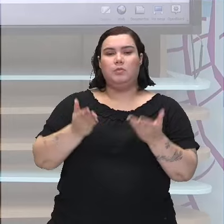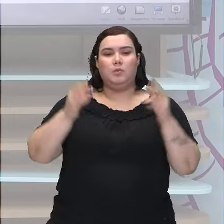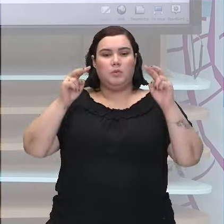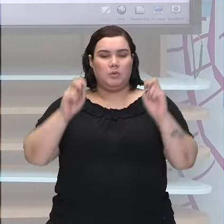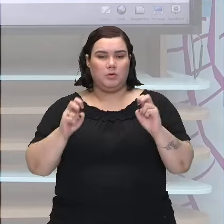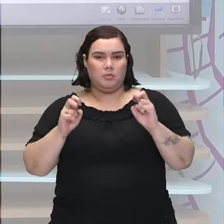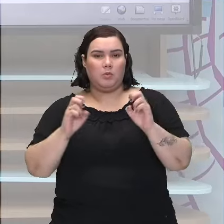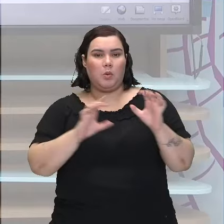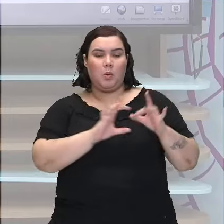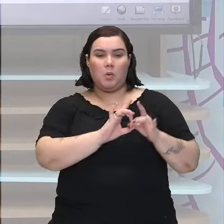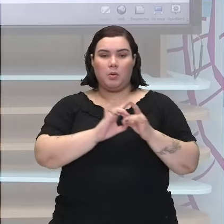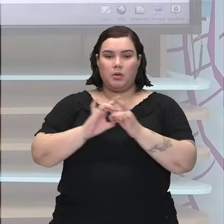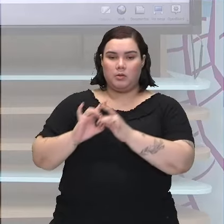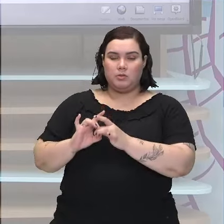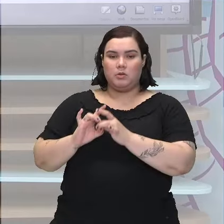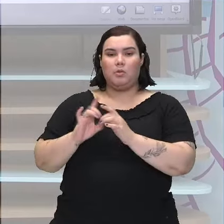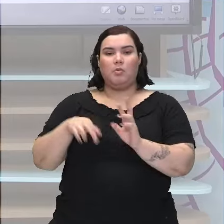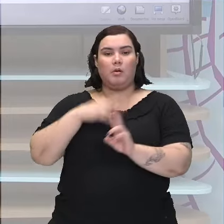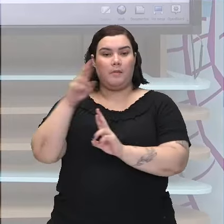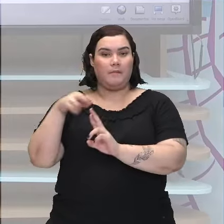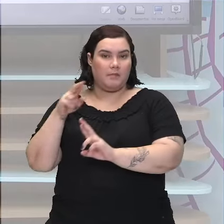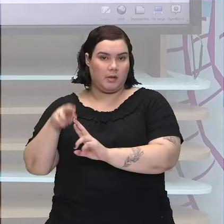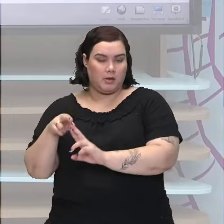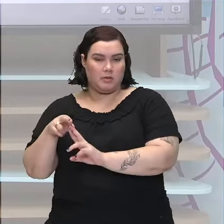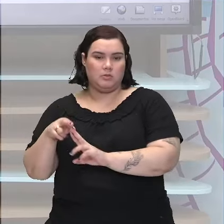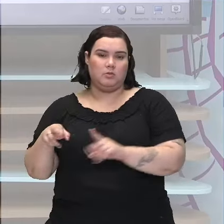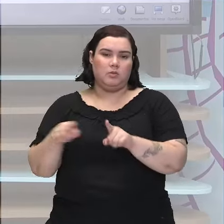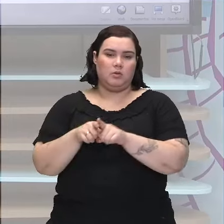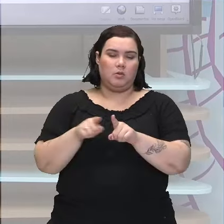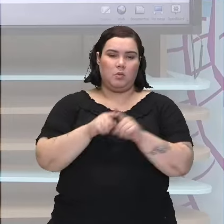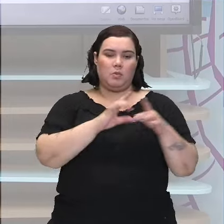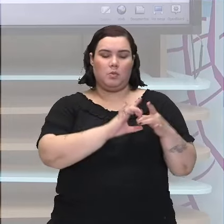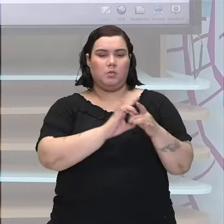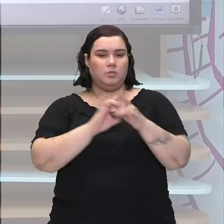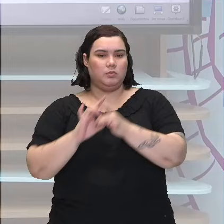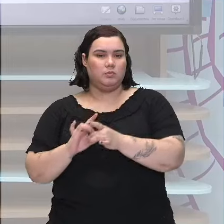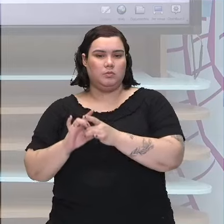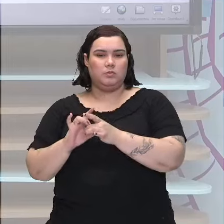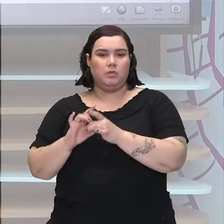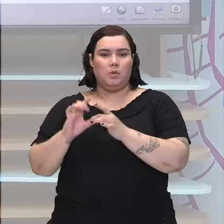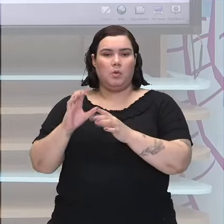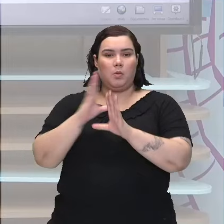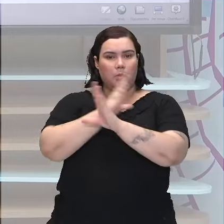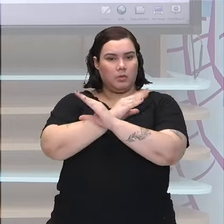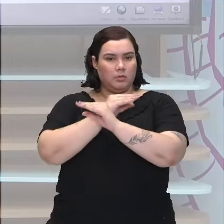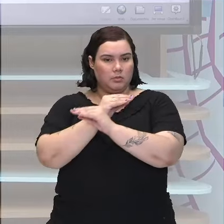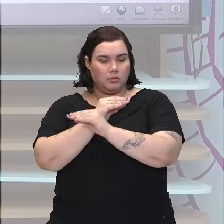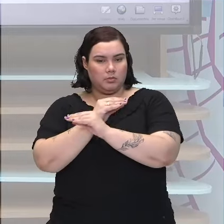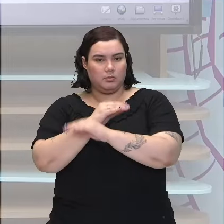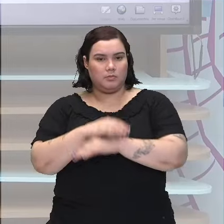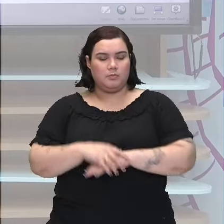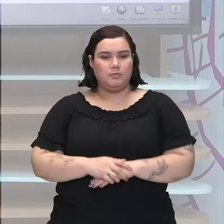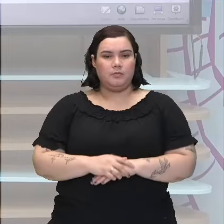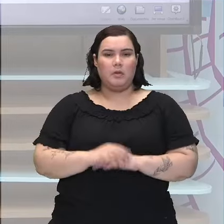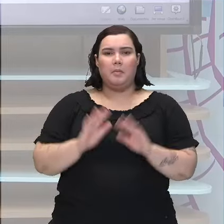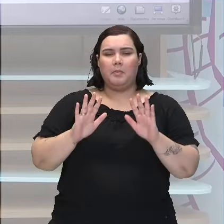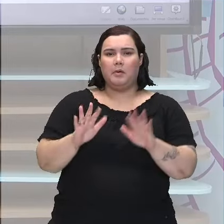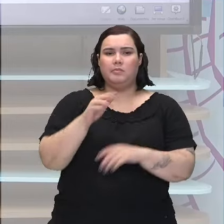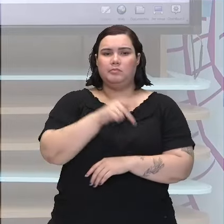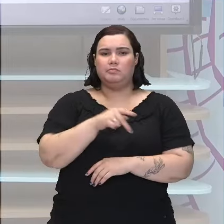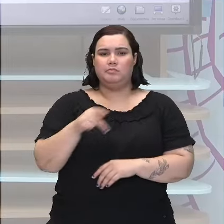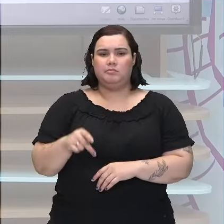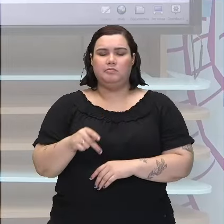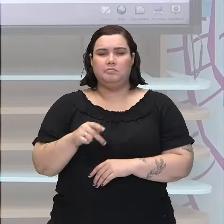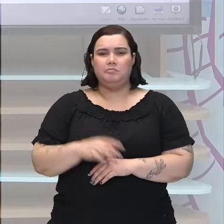de coesão referencial e coesão conectiva. Mas, professora, você deve estar